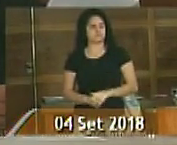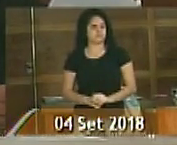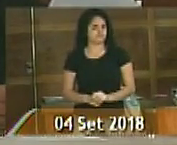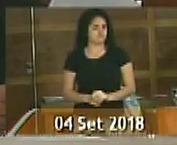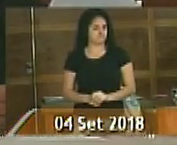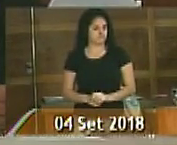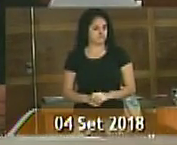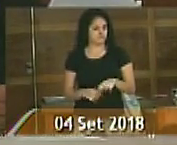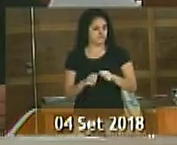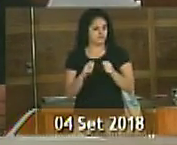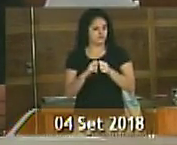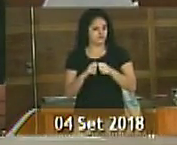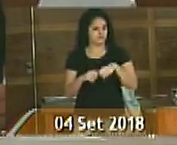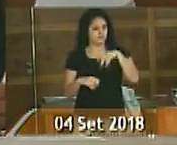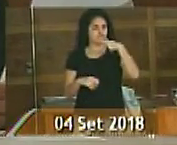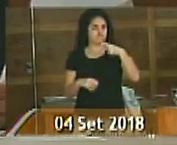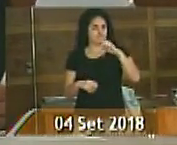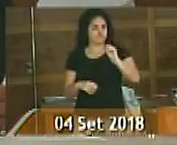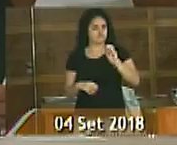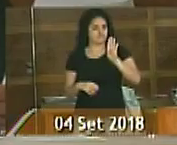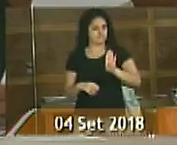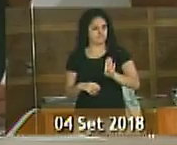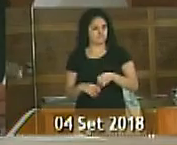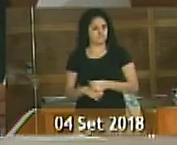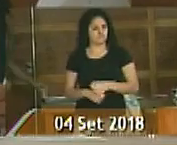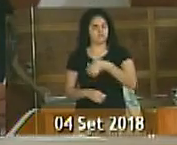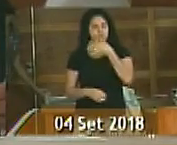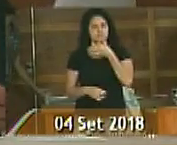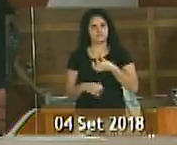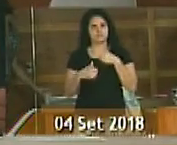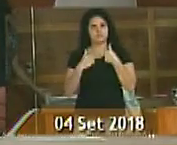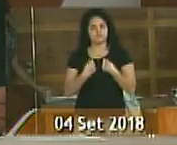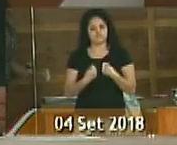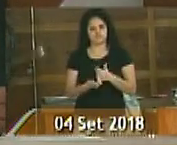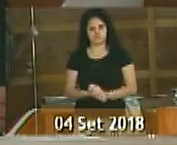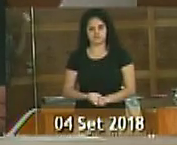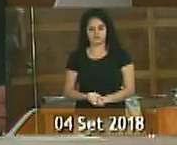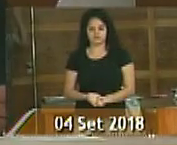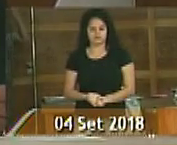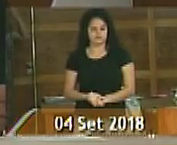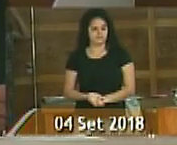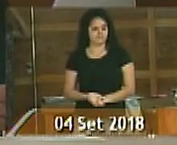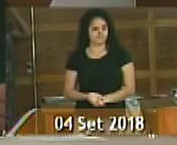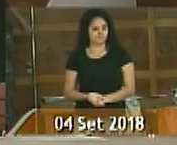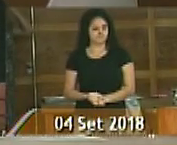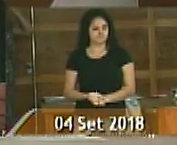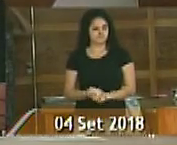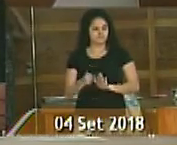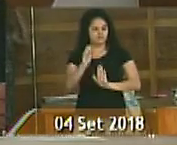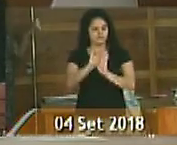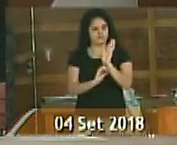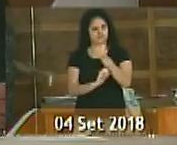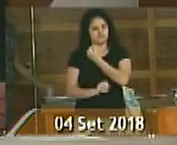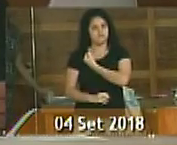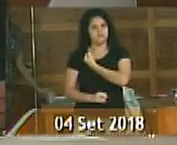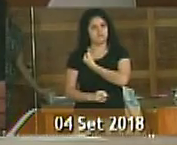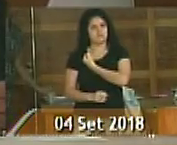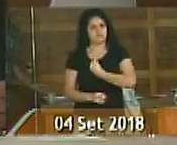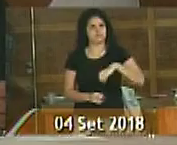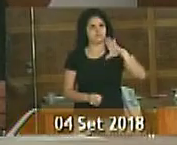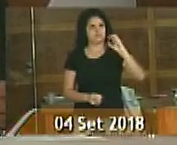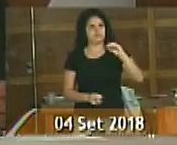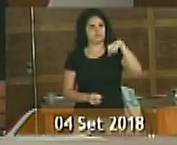02/2018, de autoria do PSB, tendo sido aprovado por unanimidade de voto. Ofício de número